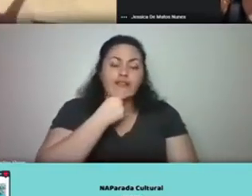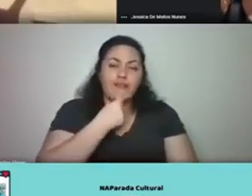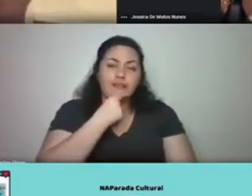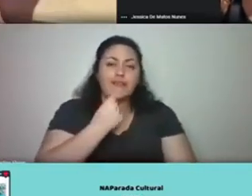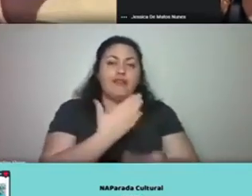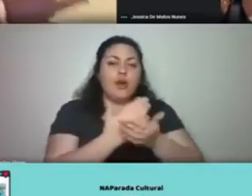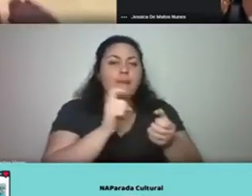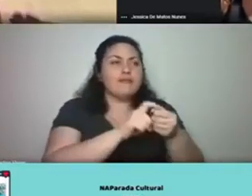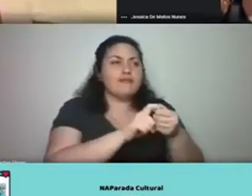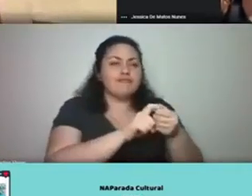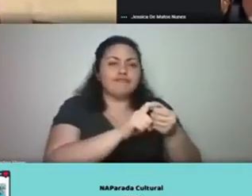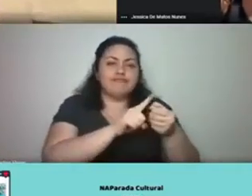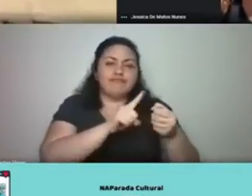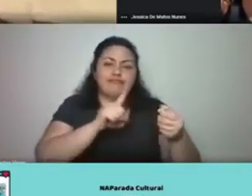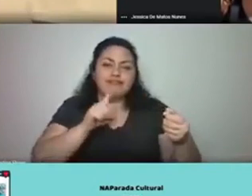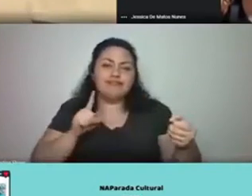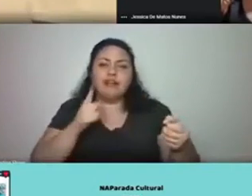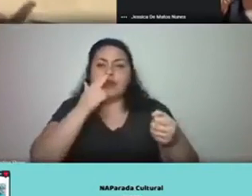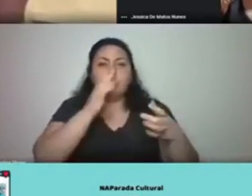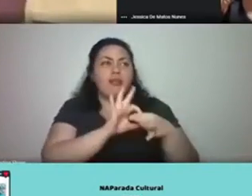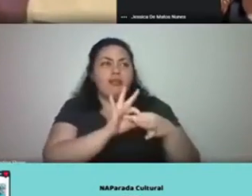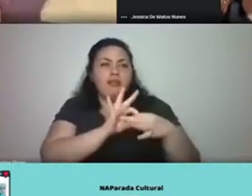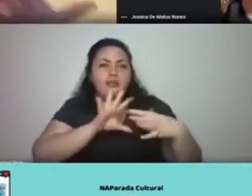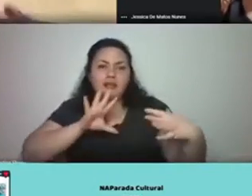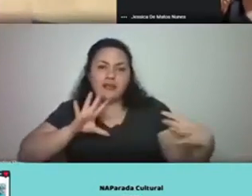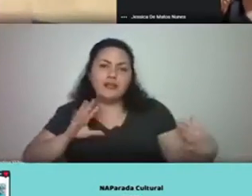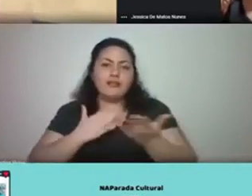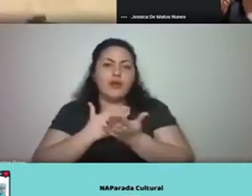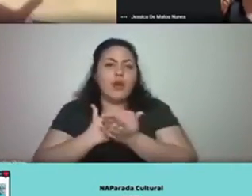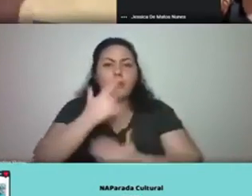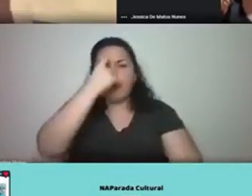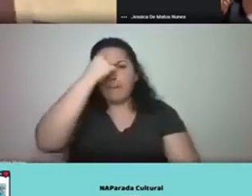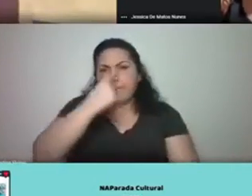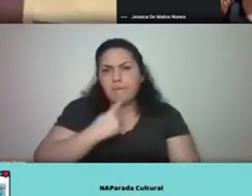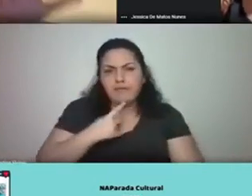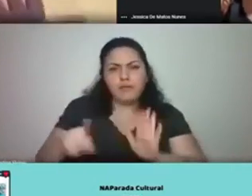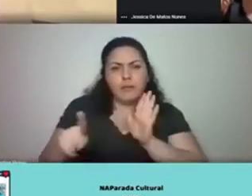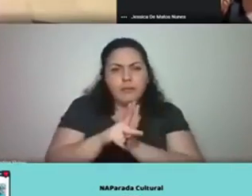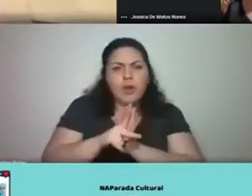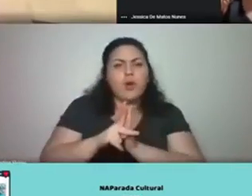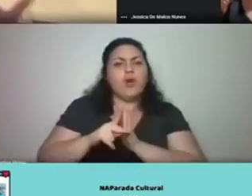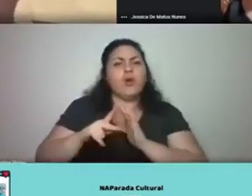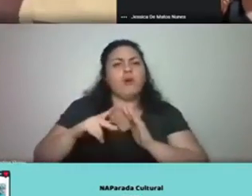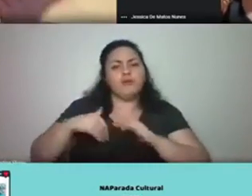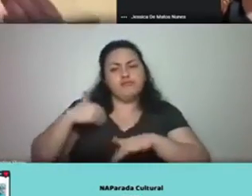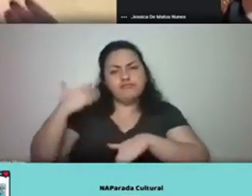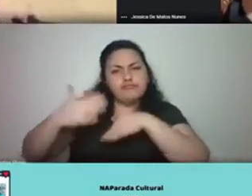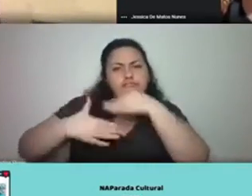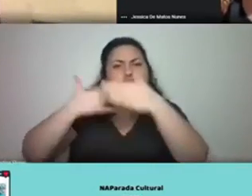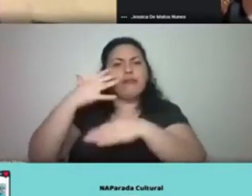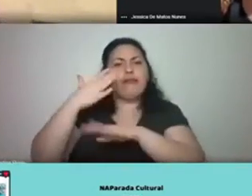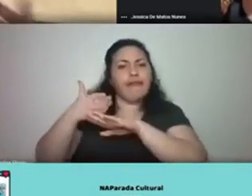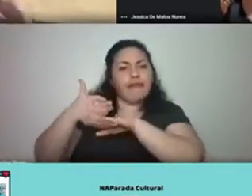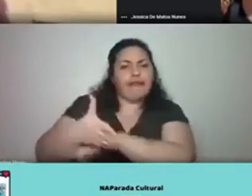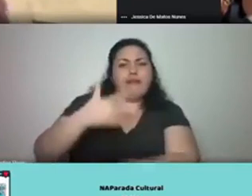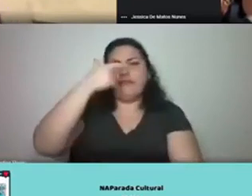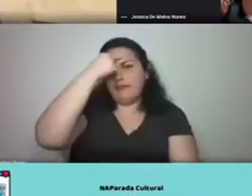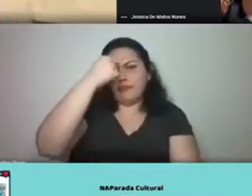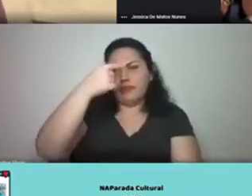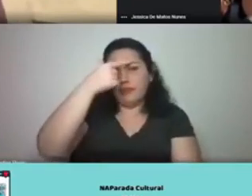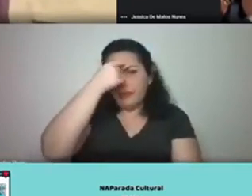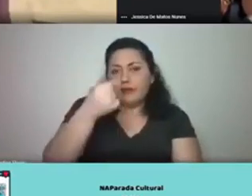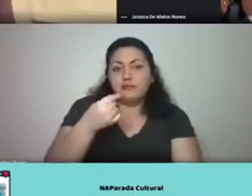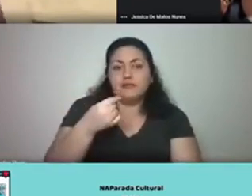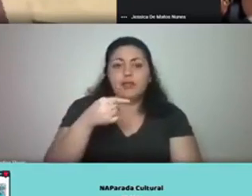foi criando autonomia, quando ele foi criando a própria identidade, se desenvolvendo e entrando para a faculdade,